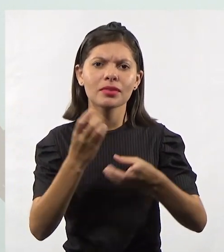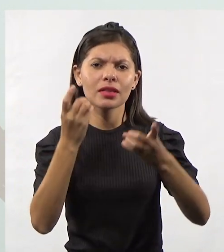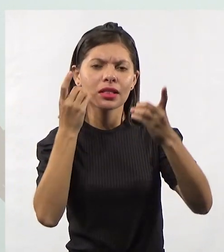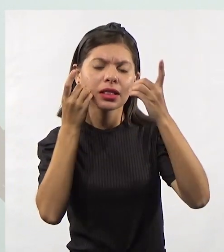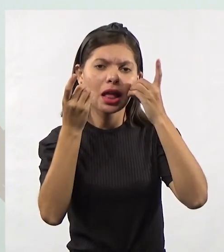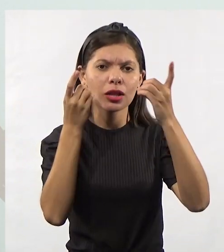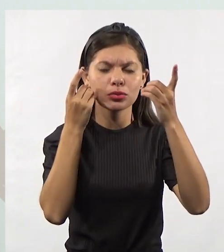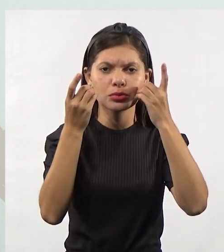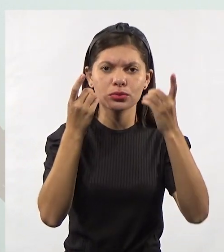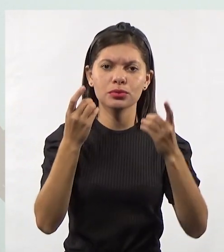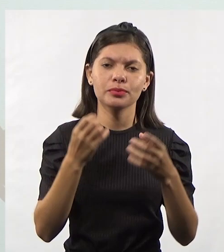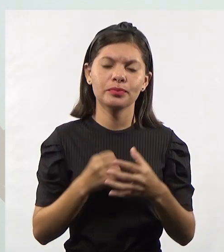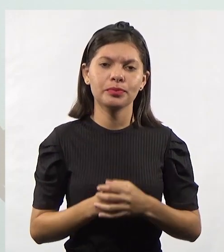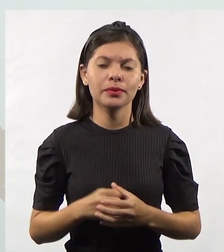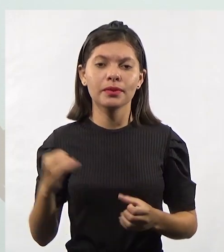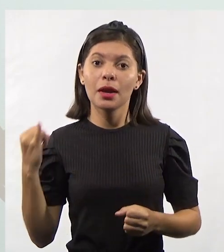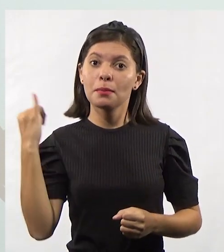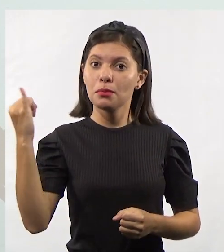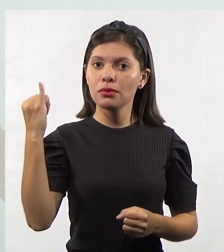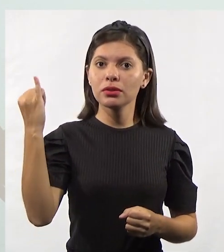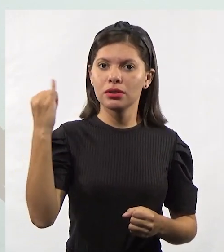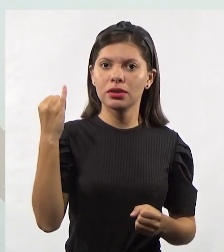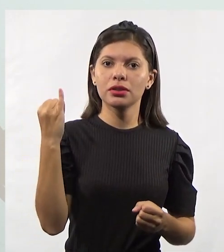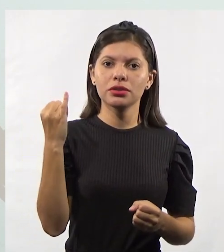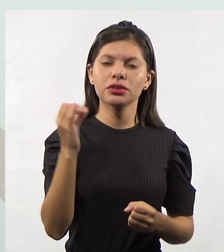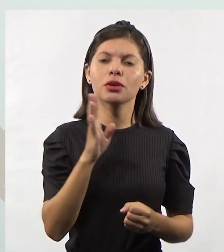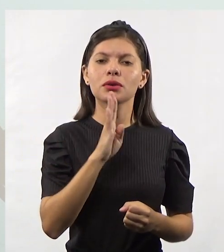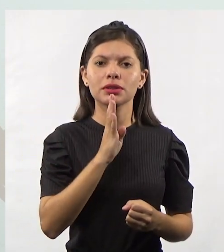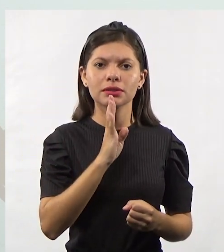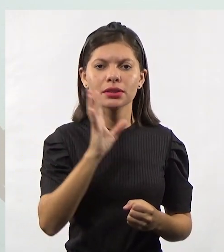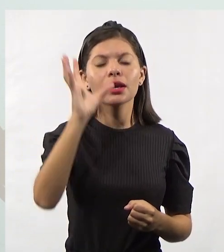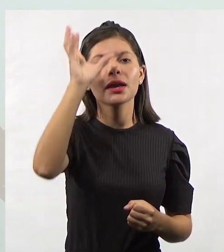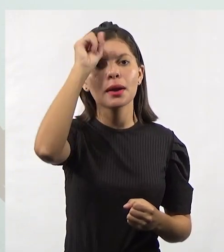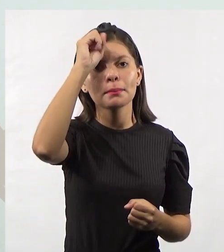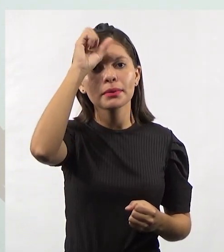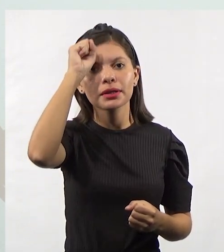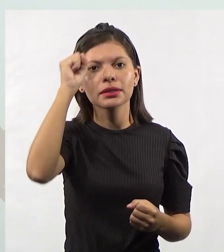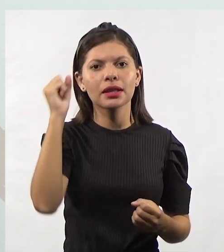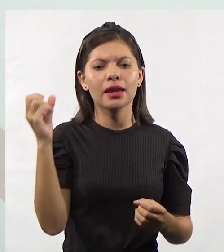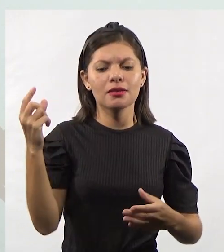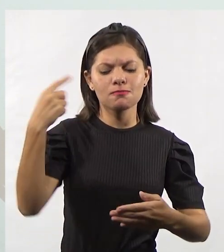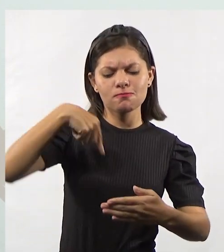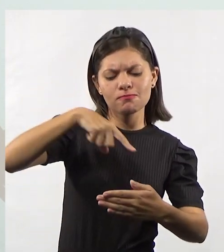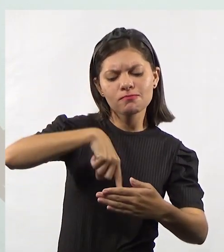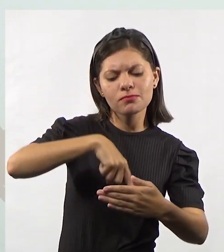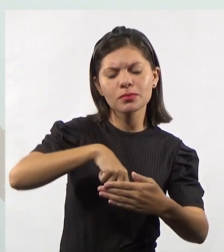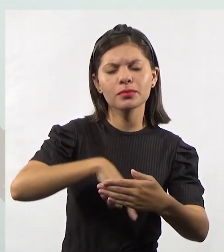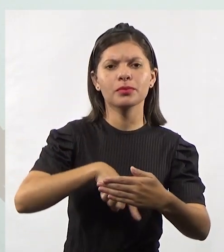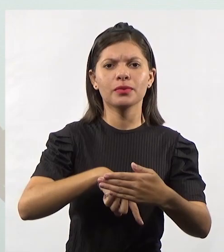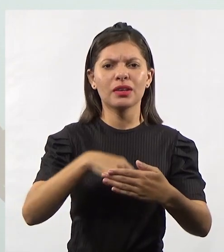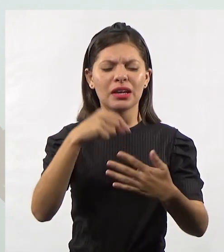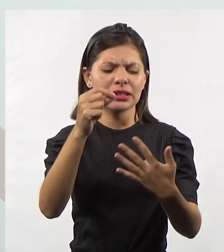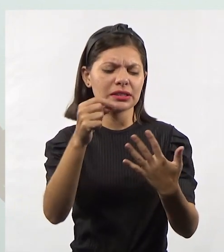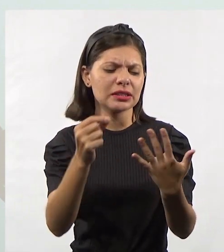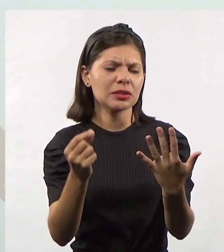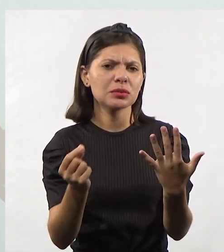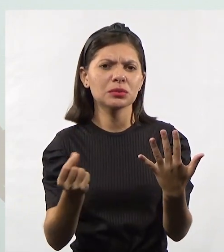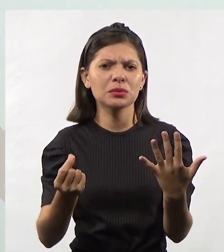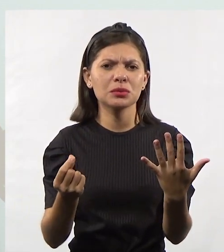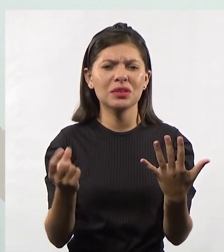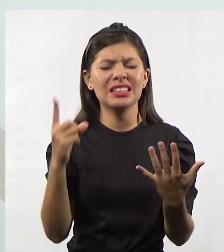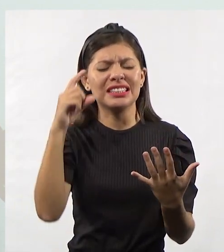é importante que a gente saiba Quais são esses instrumentos a mais assim aprofundar em cada um é